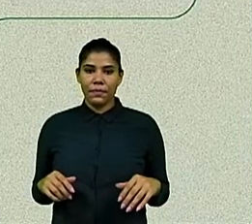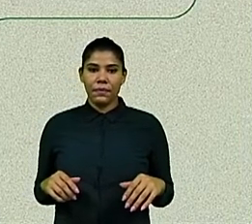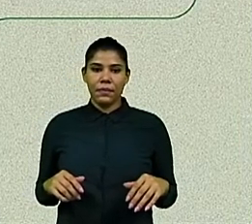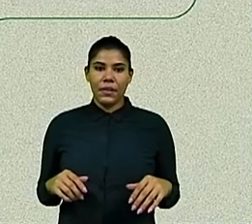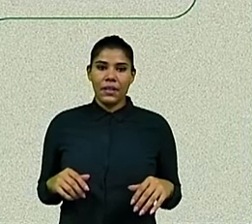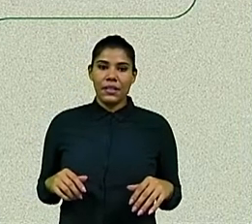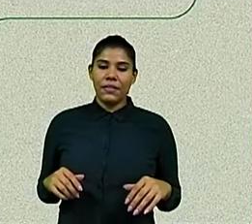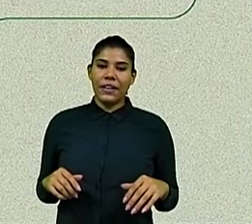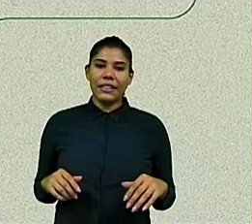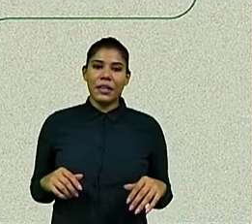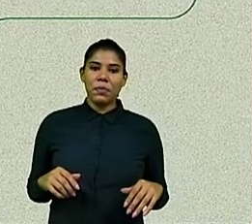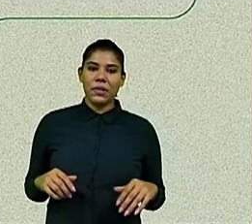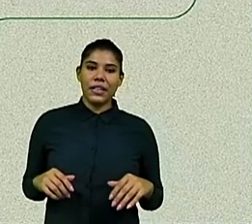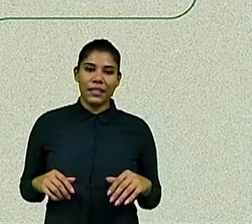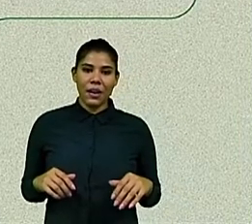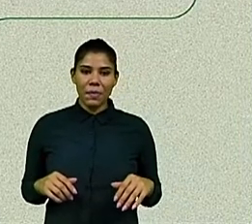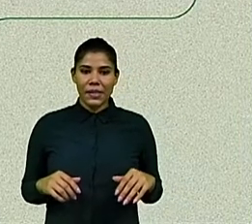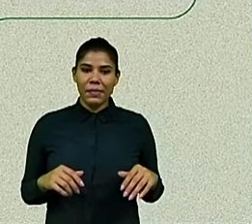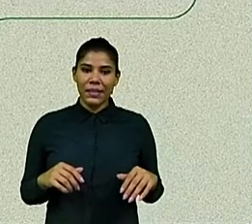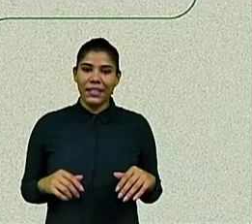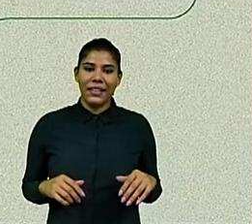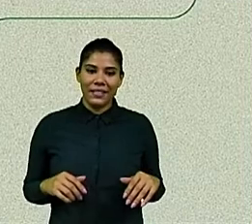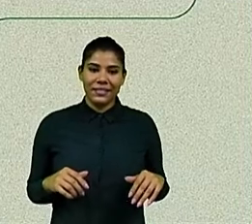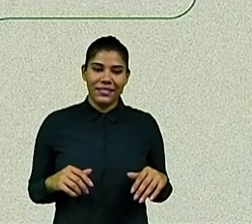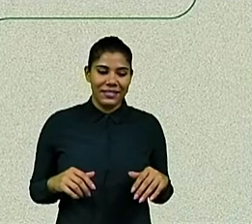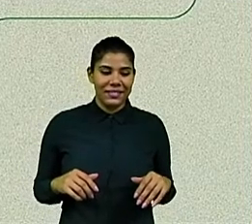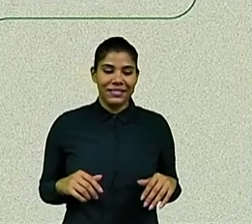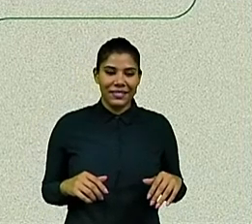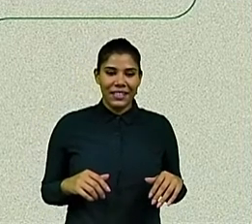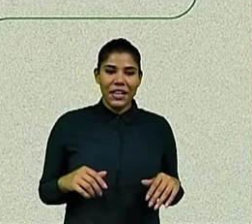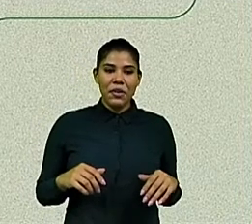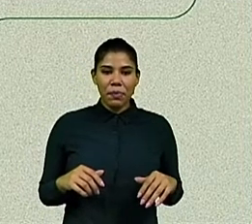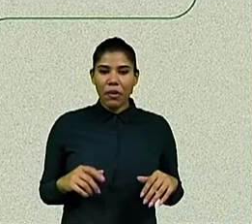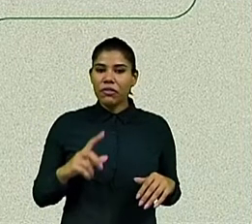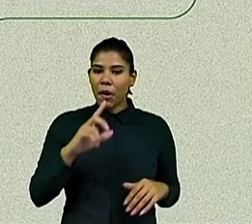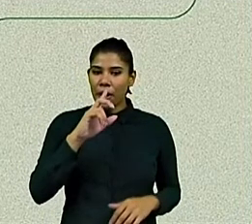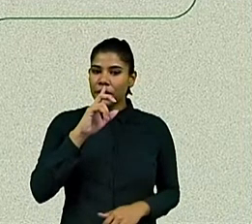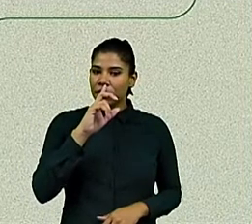2003 até o ano de 2010 Tá certo